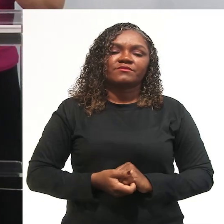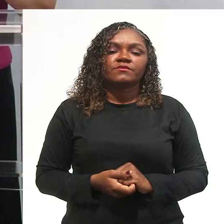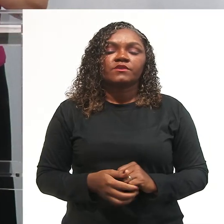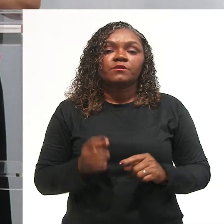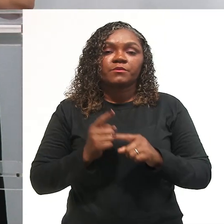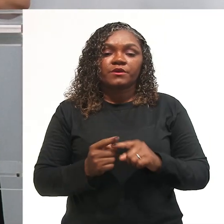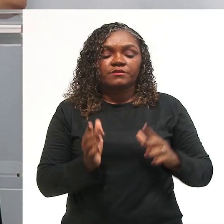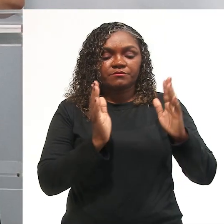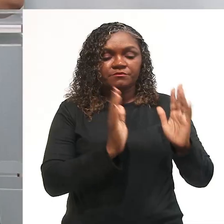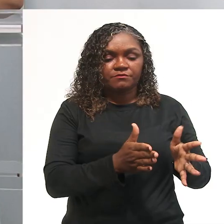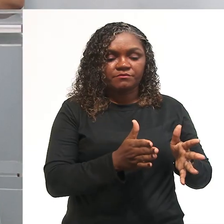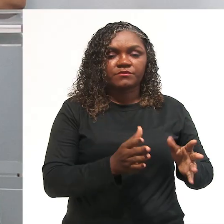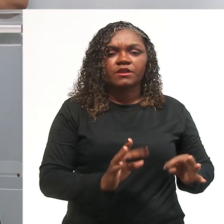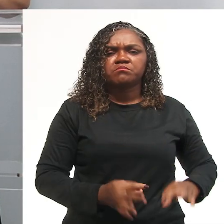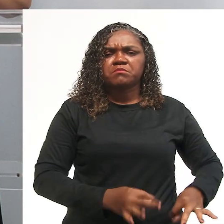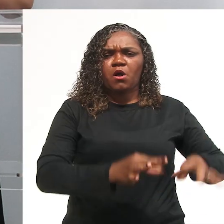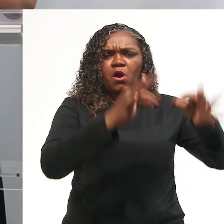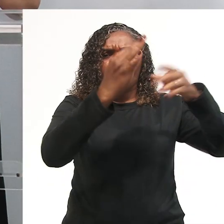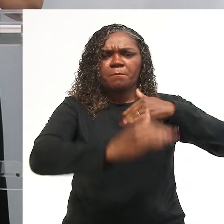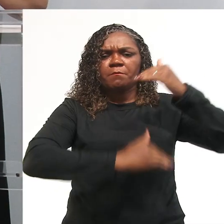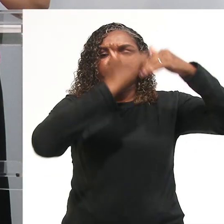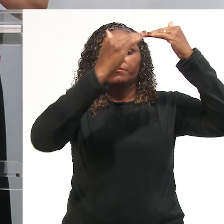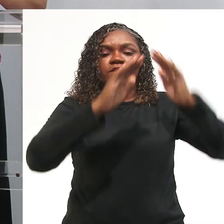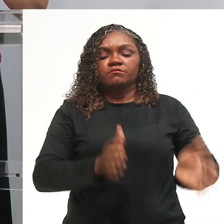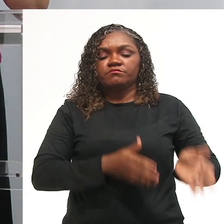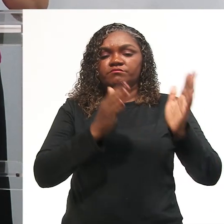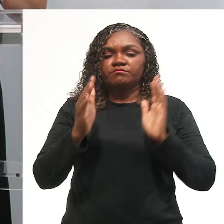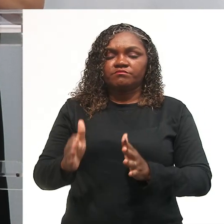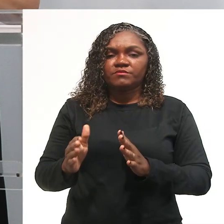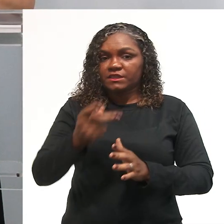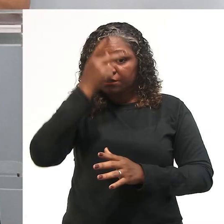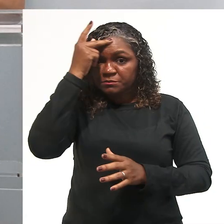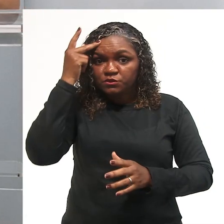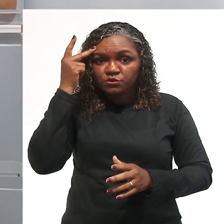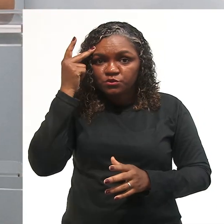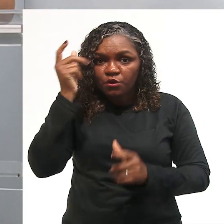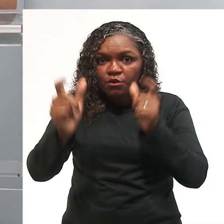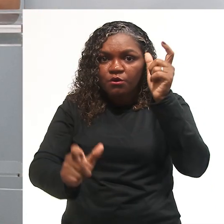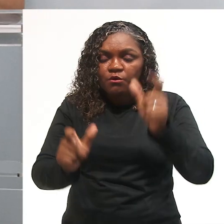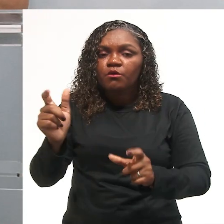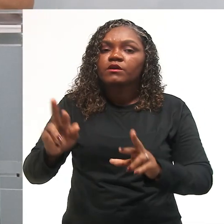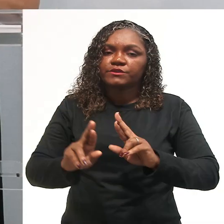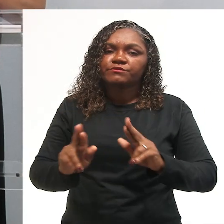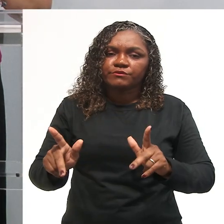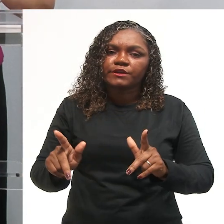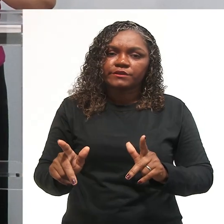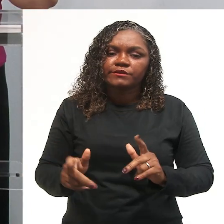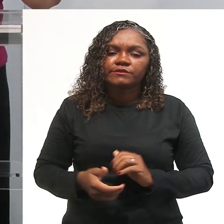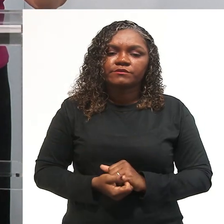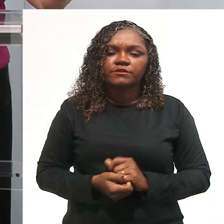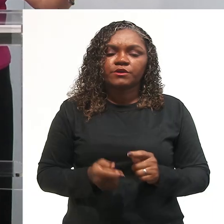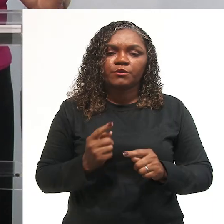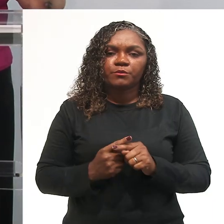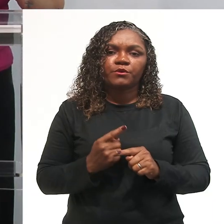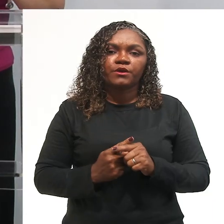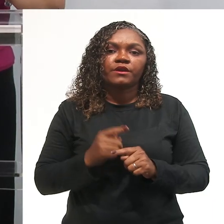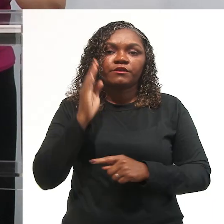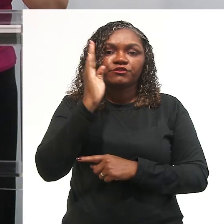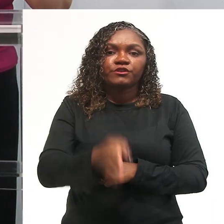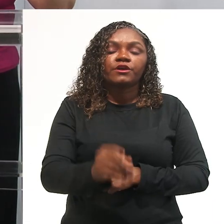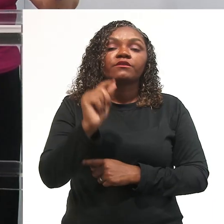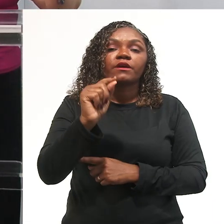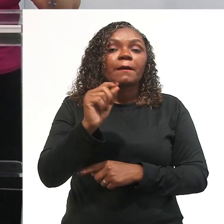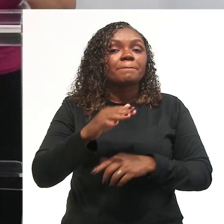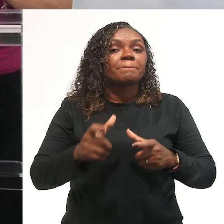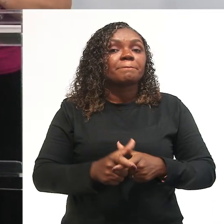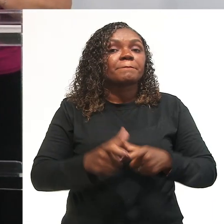por outro lado mudou muito o relacionamento. Hoje em dia as pessoas trabalham mais em rede, né? A gente